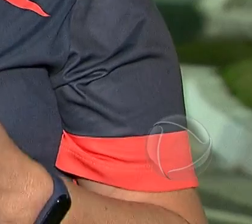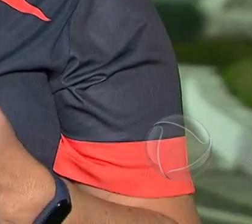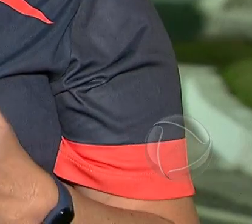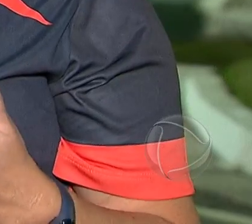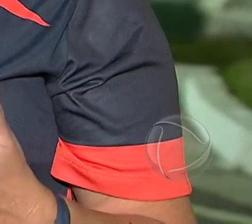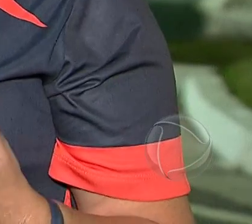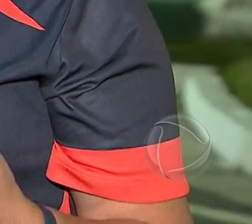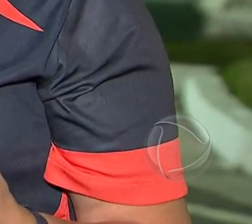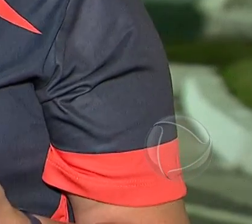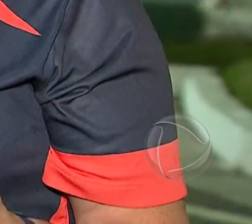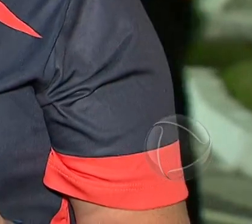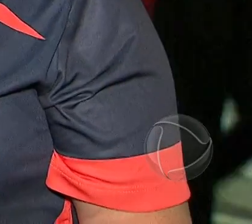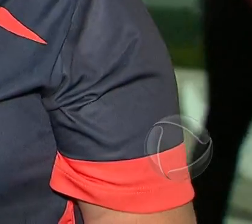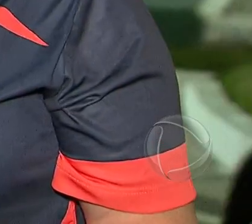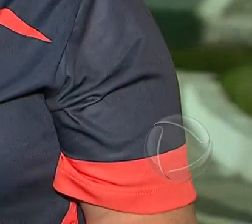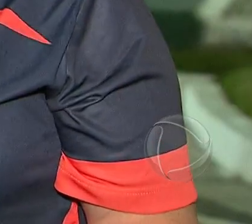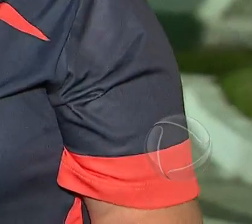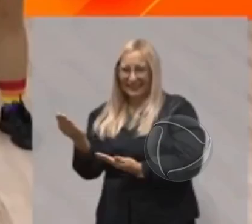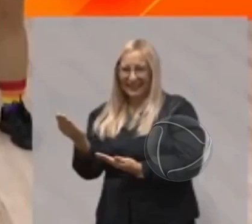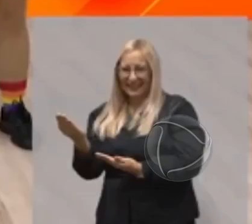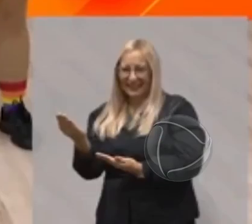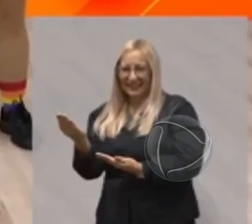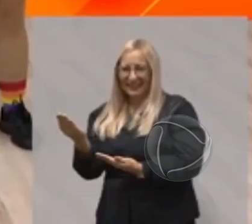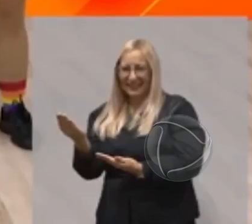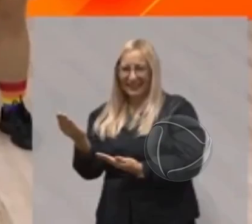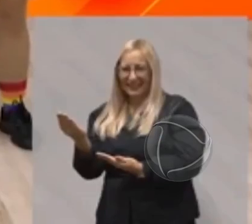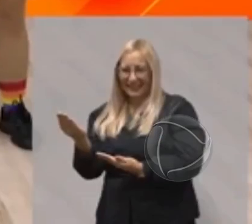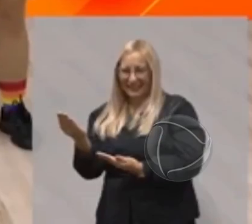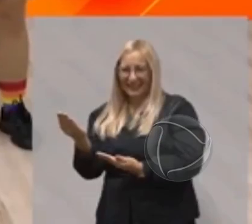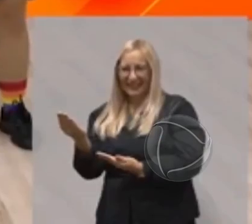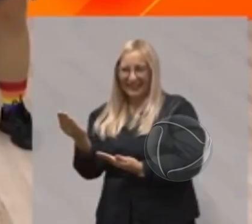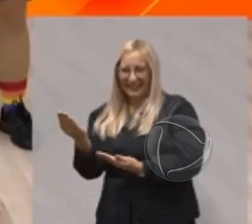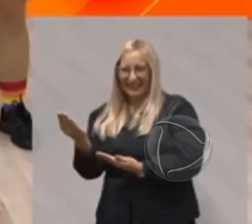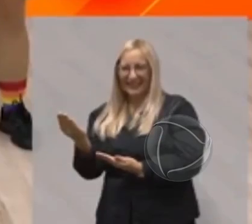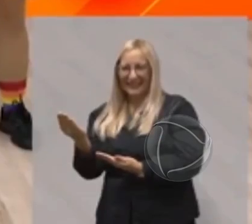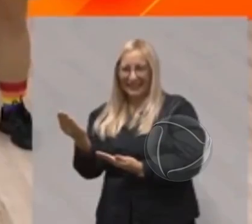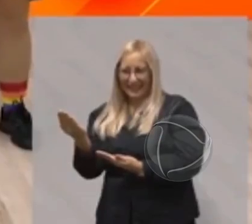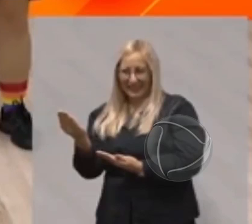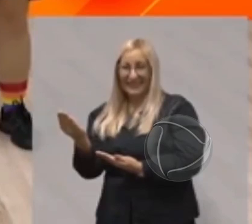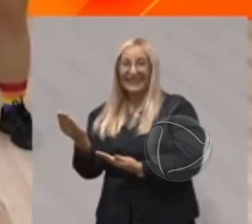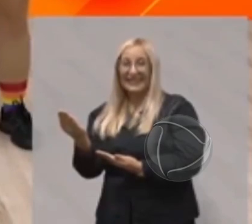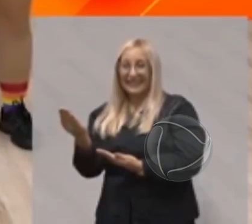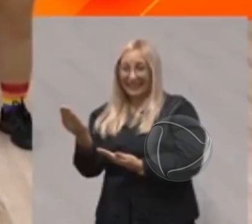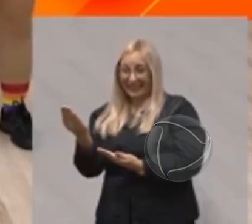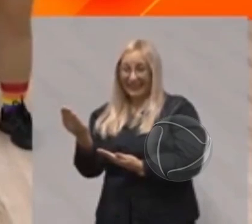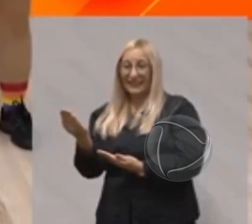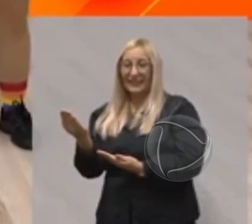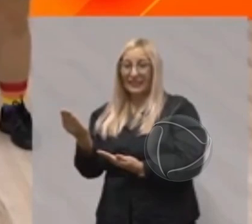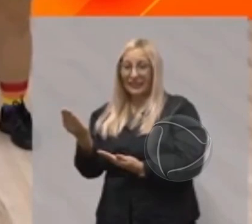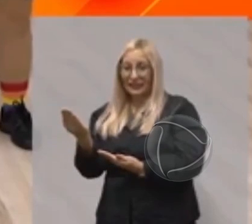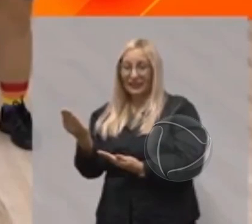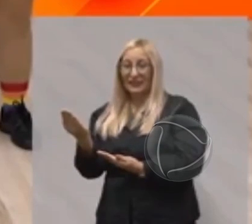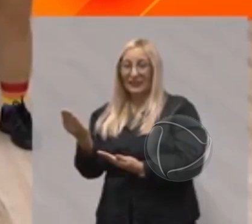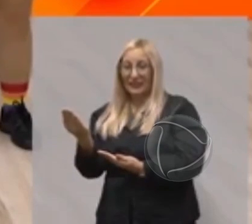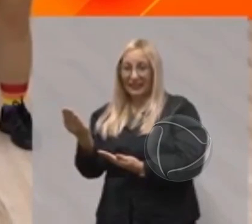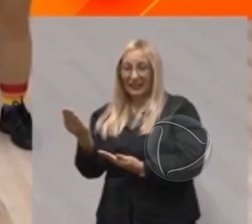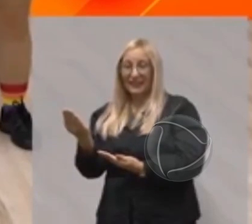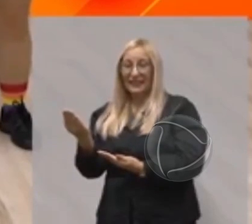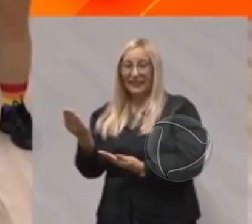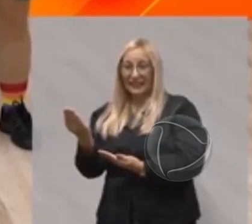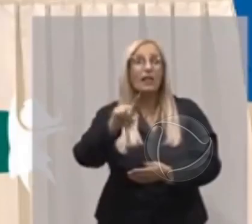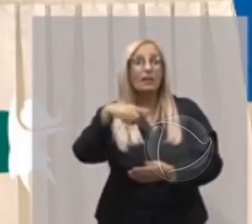dança, confecção de brinquedos. Então, para essas atividades, a gente tem uma listinha de material.